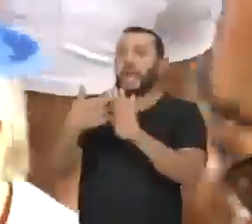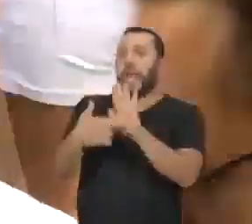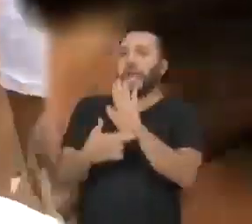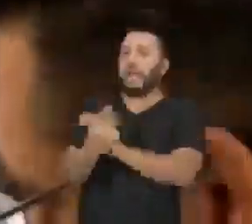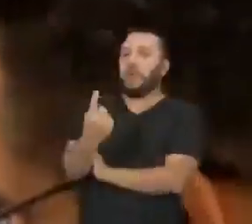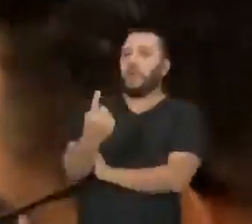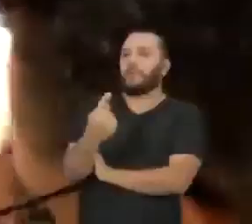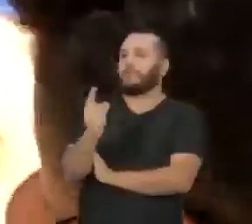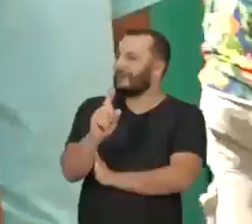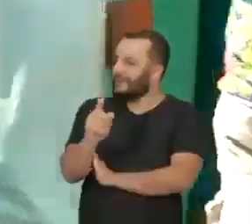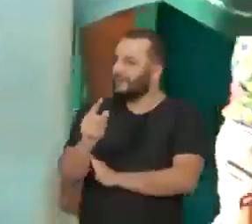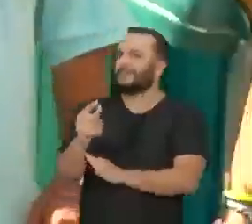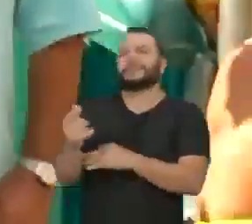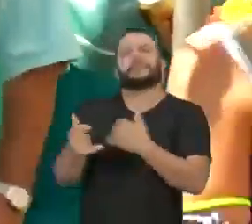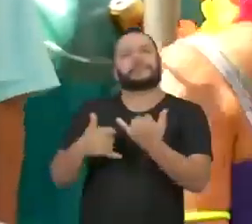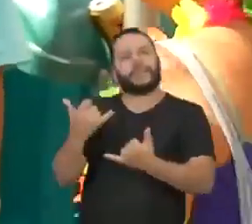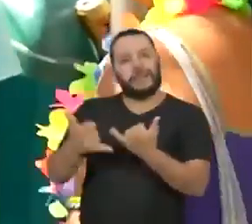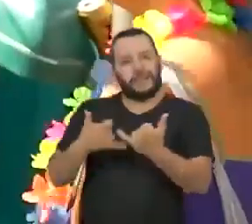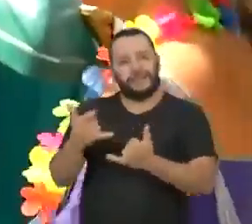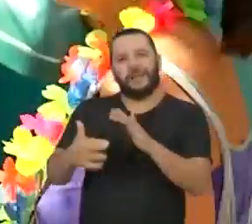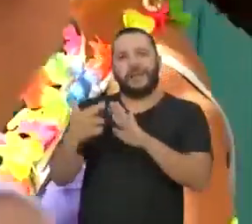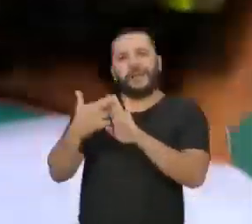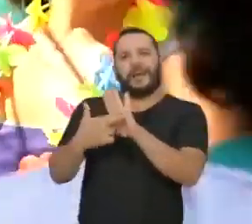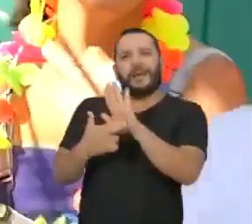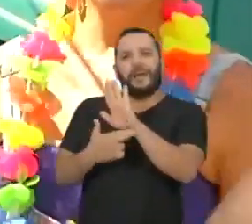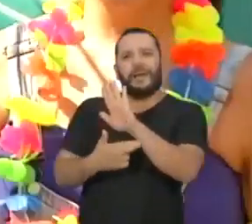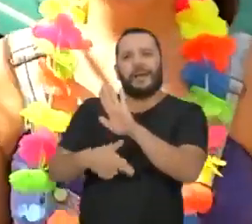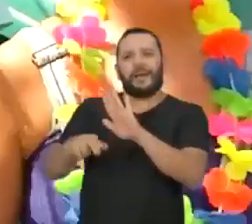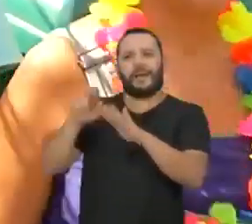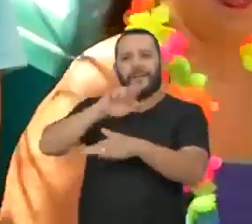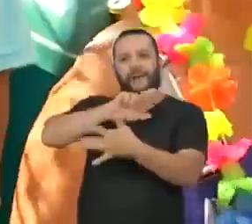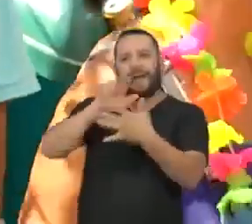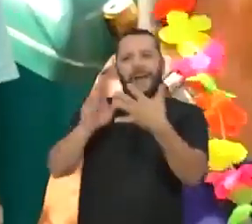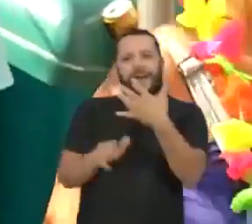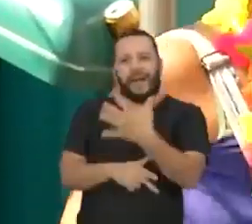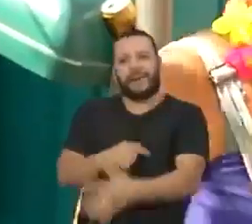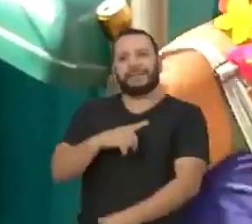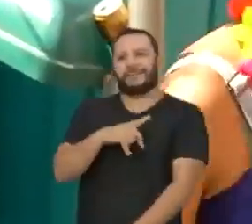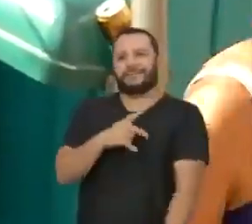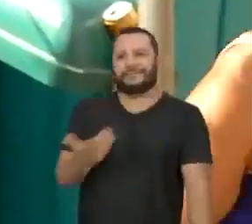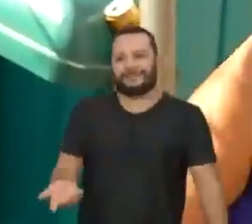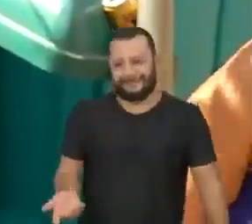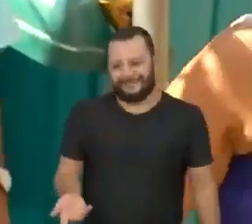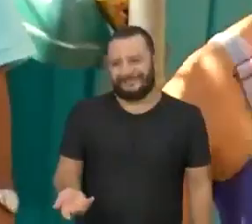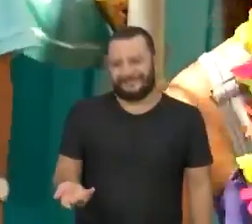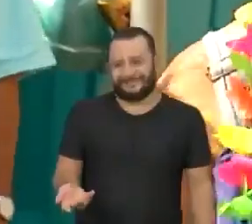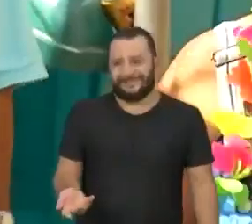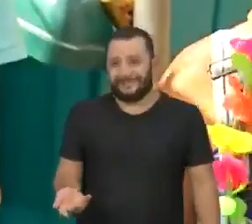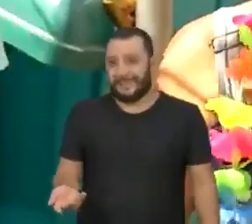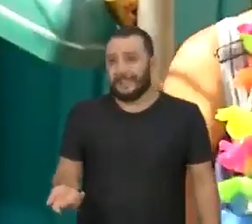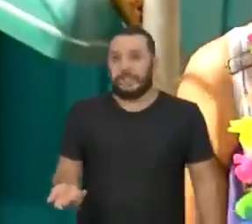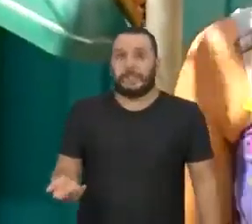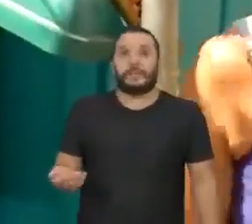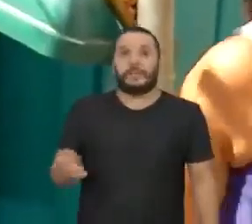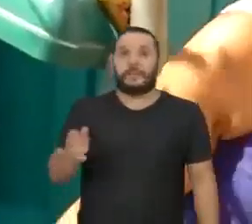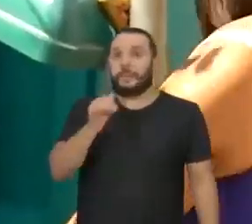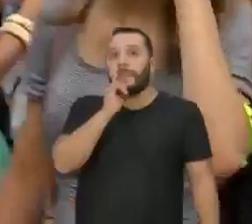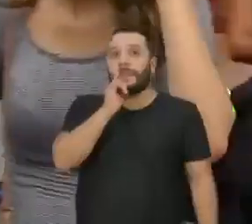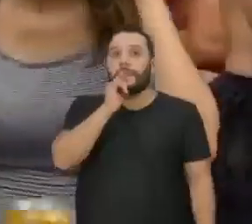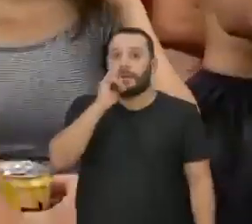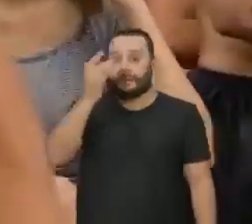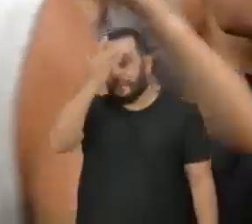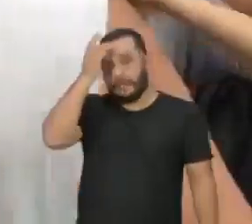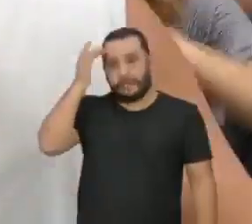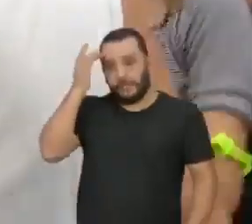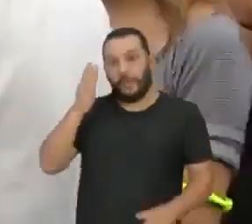lugar, então eu vou aqui e simplesmente pratico. Pelo contrário, né? O que é aquela pessoa que causa mal-estar ao outro? É aquele